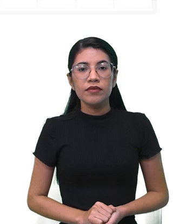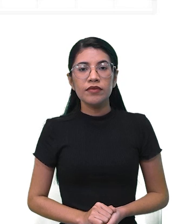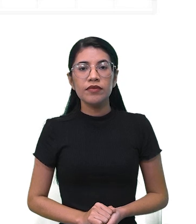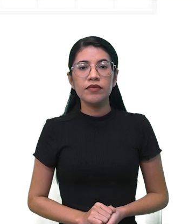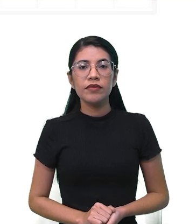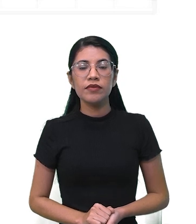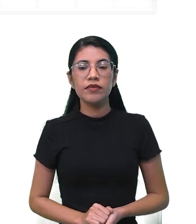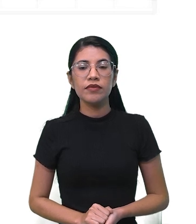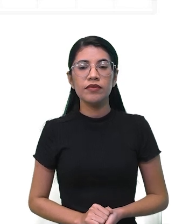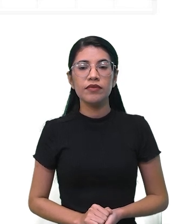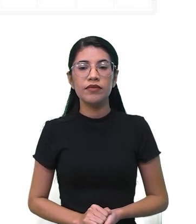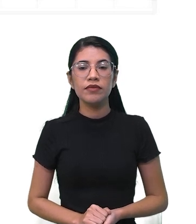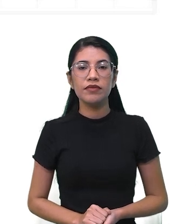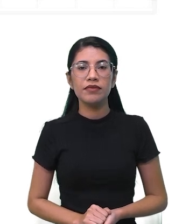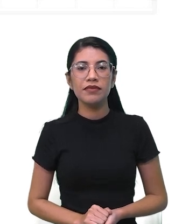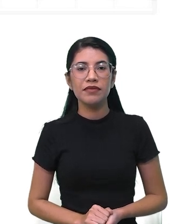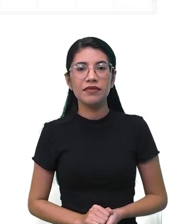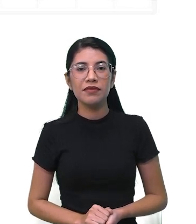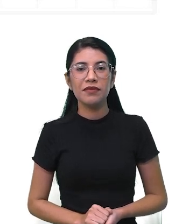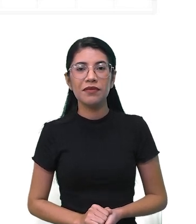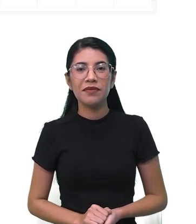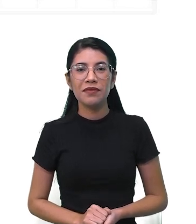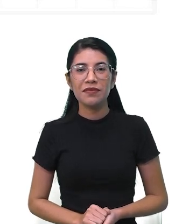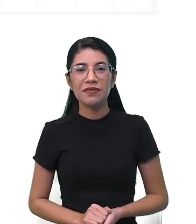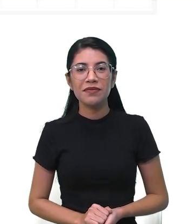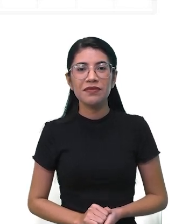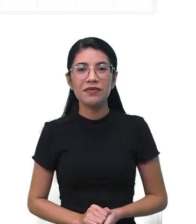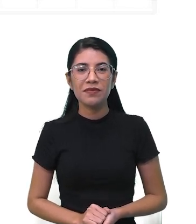Vamos ficar aqui no pentágono mesmo.